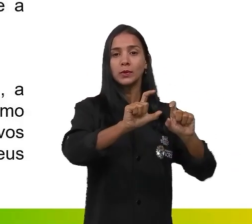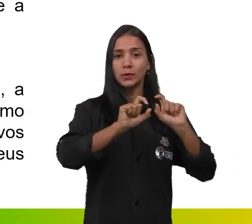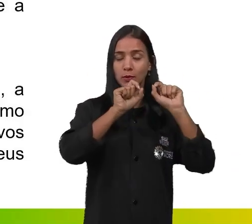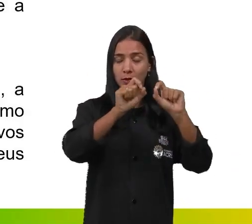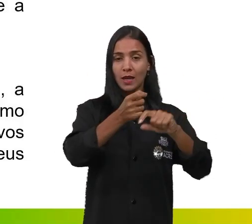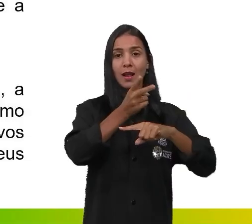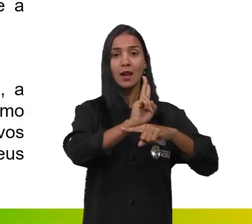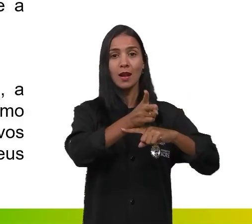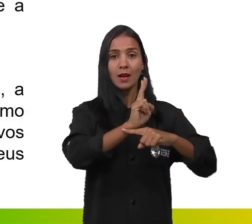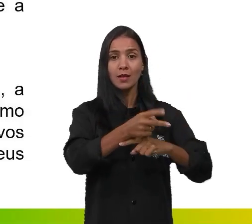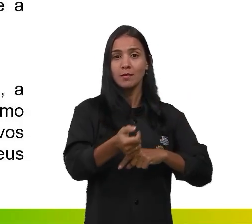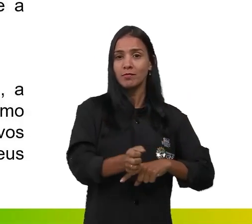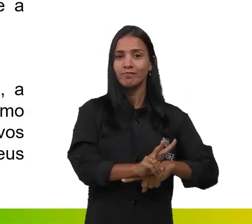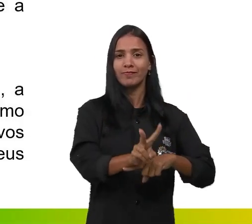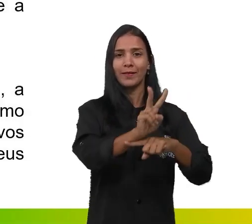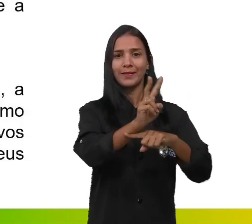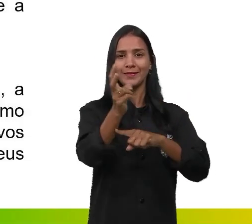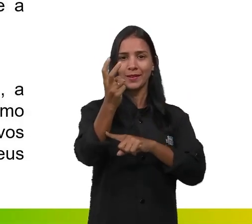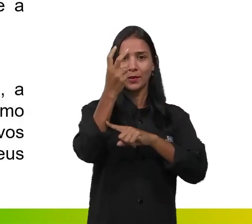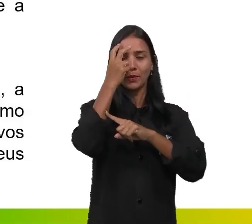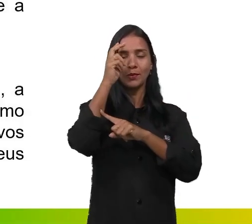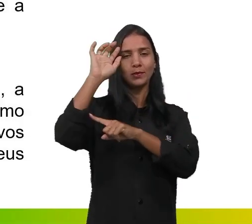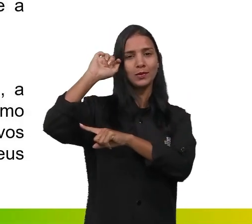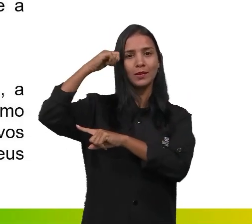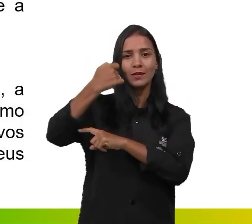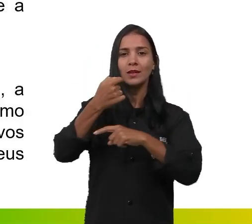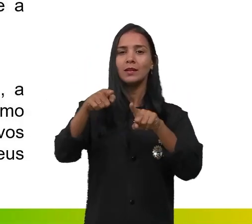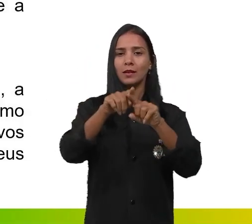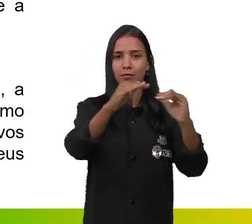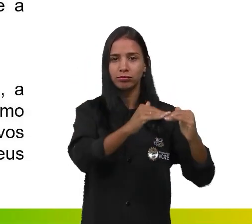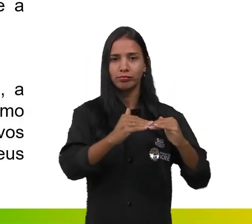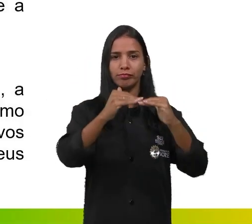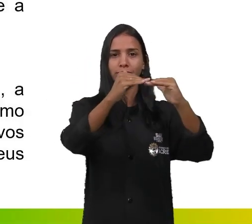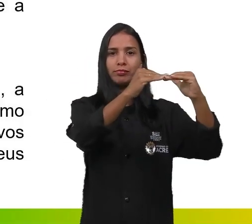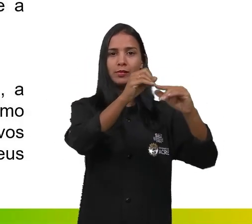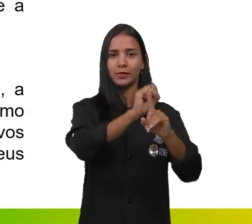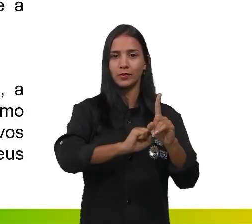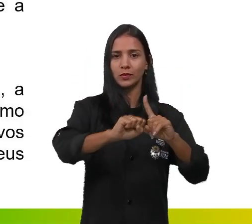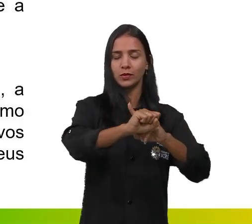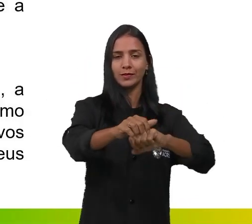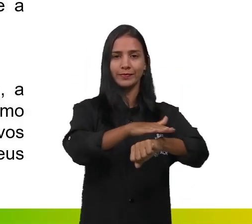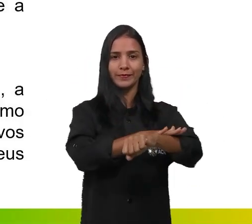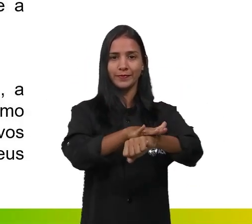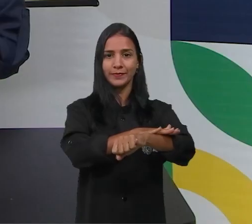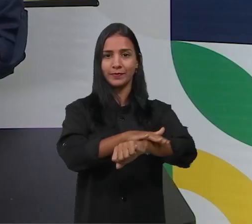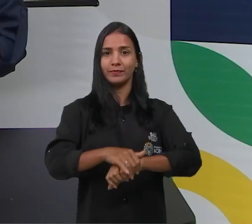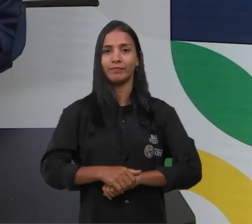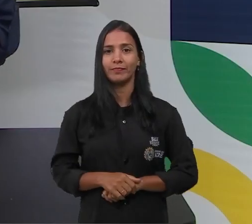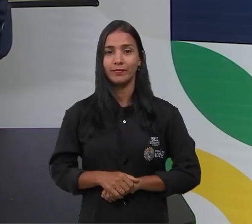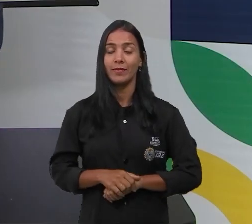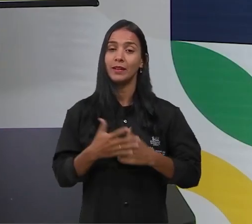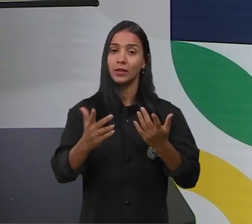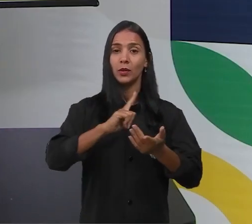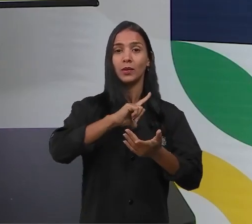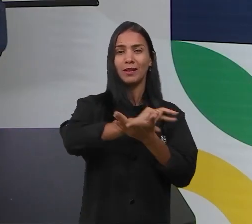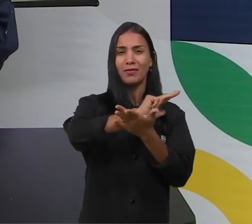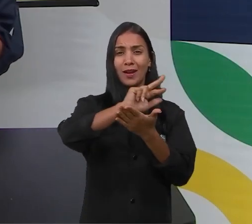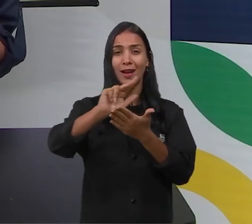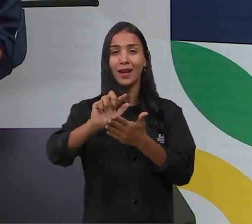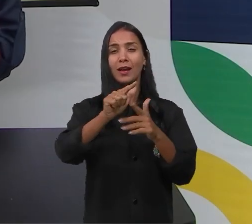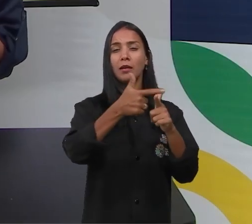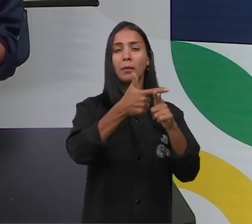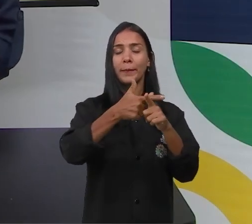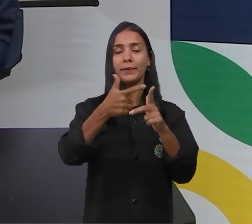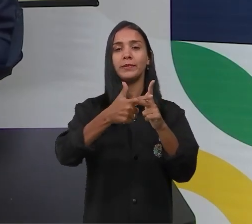matriz africana e a igualdade social e racial. Então, entre outras coisas, busca a